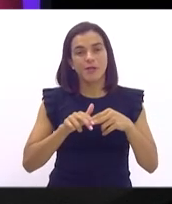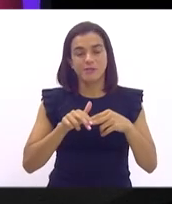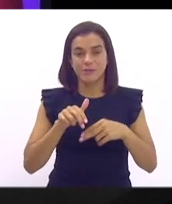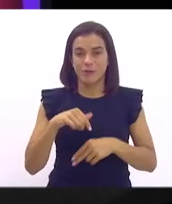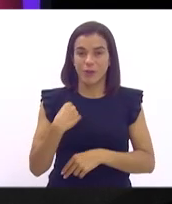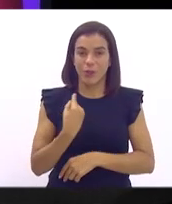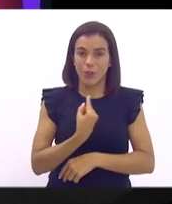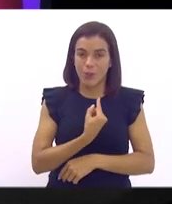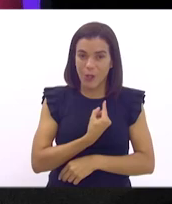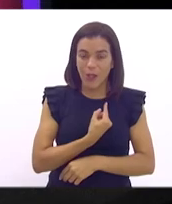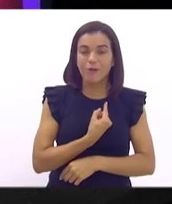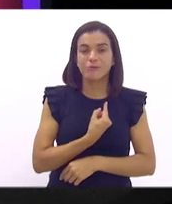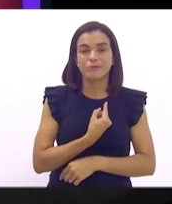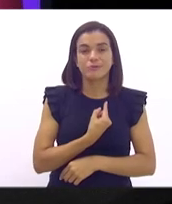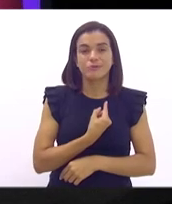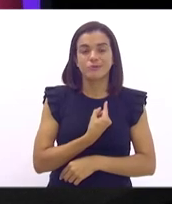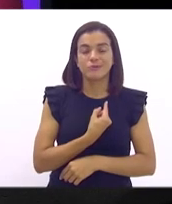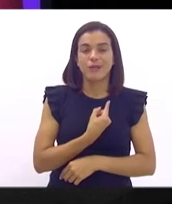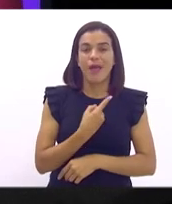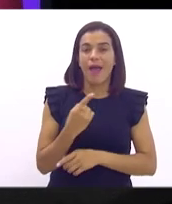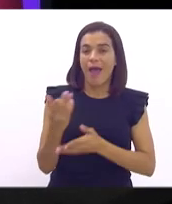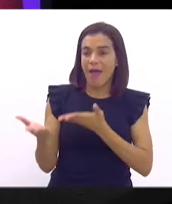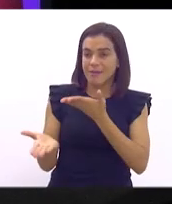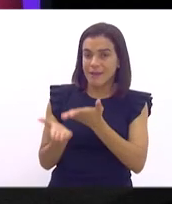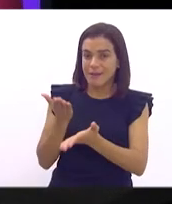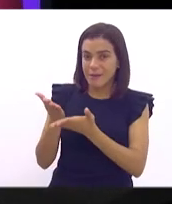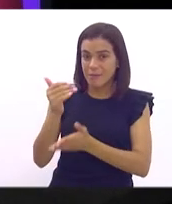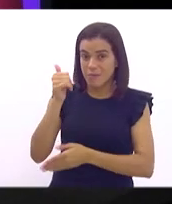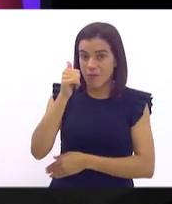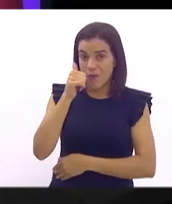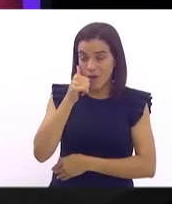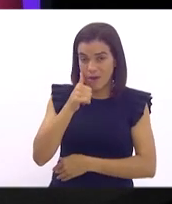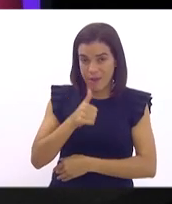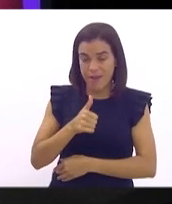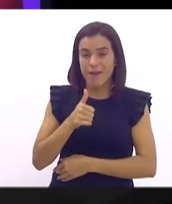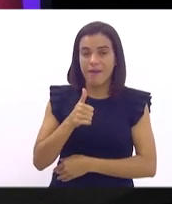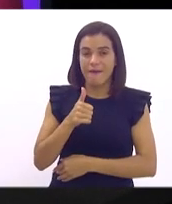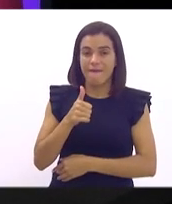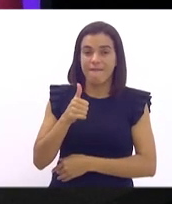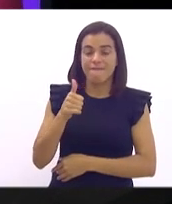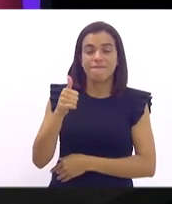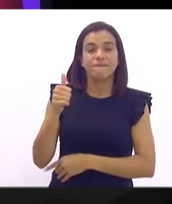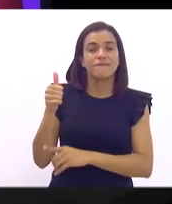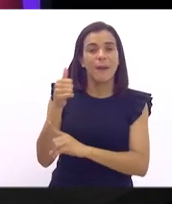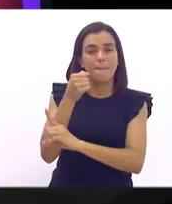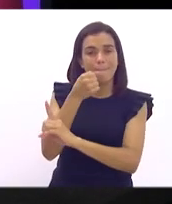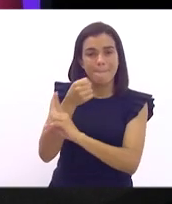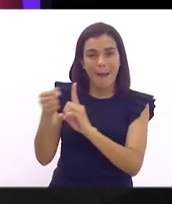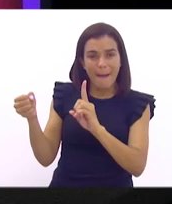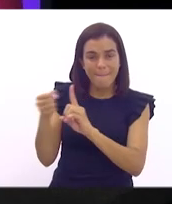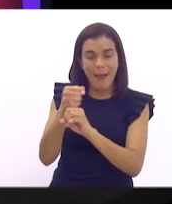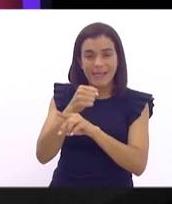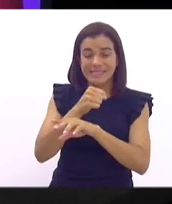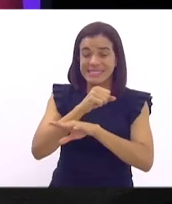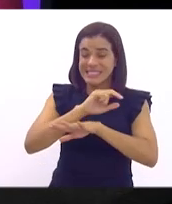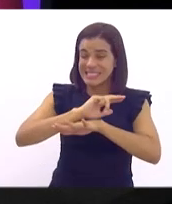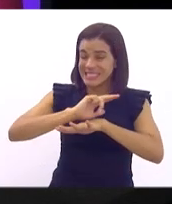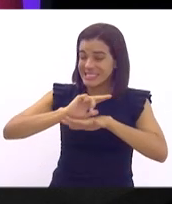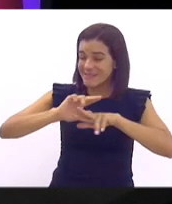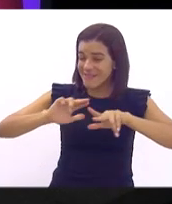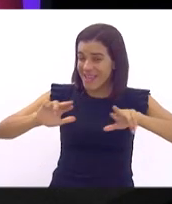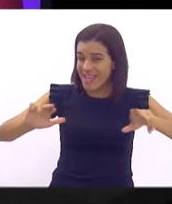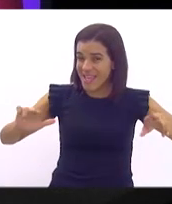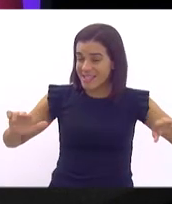acaba recebendo não só mulheres com vítimas de violências diversas, né,